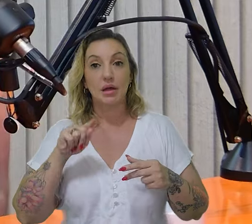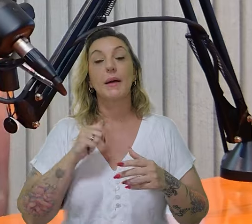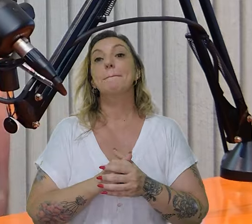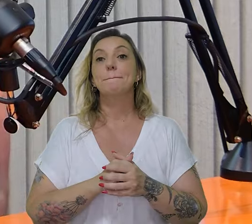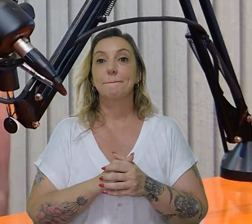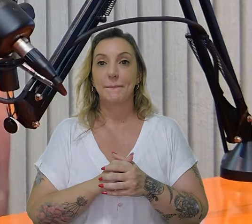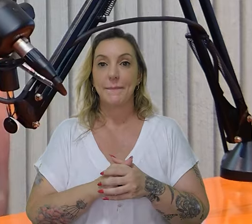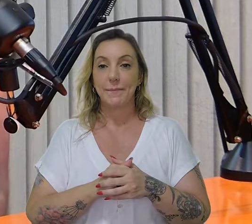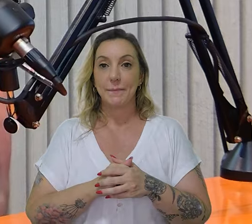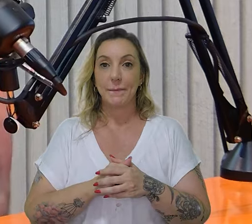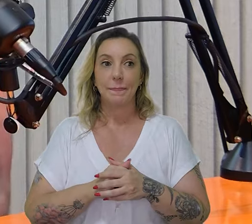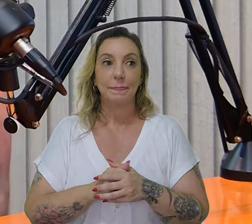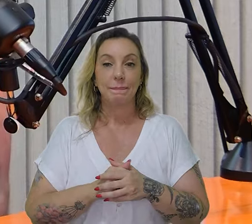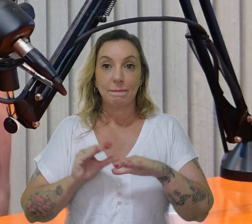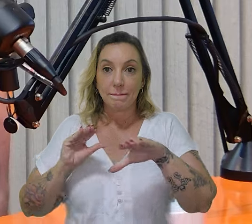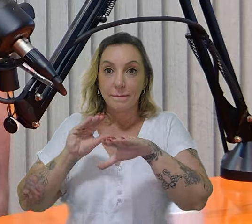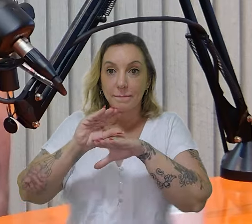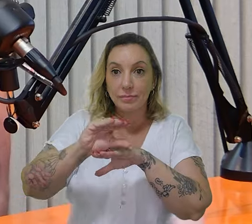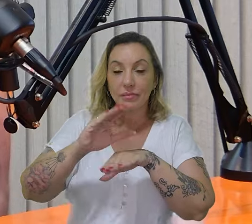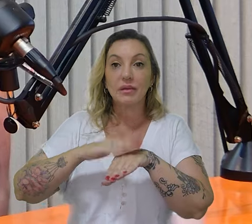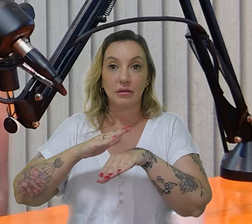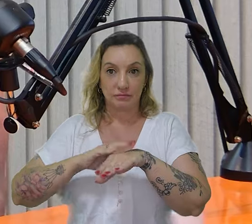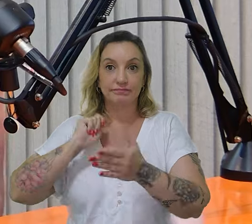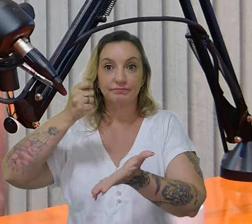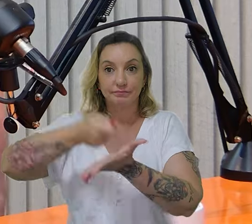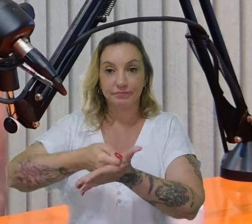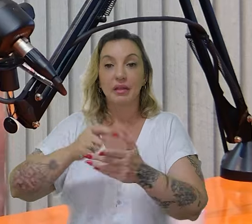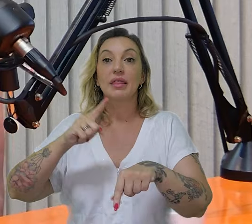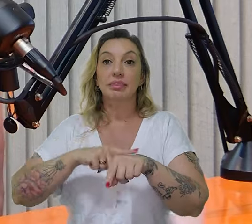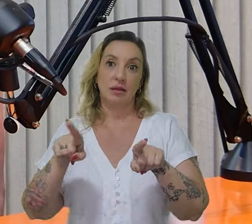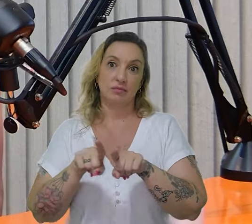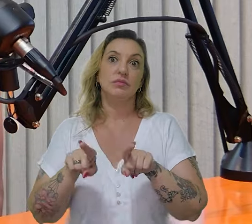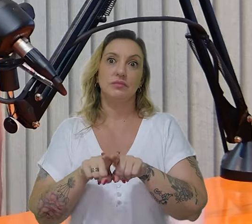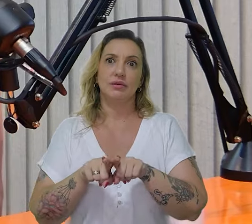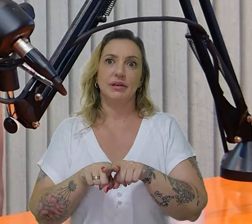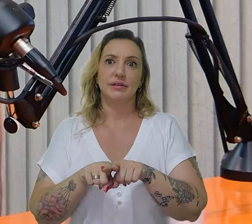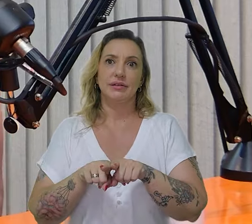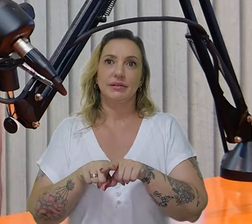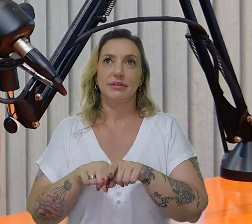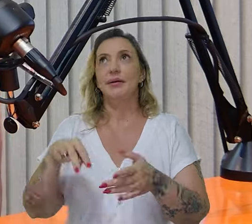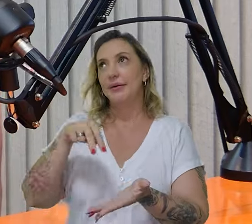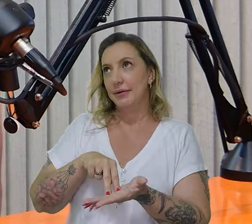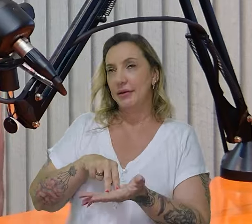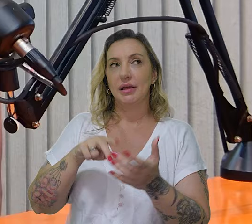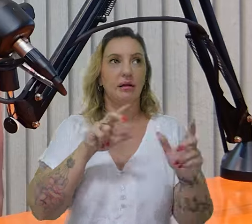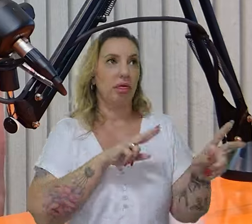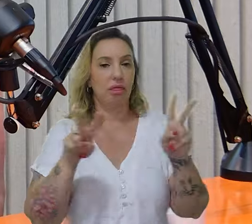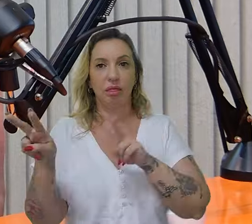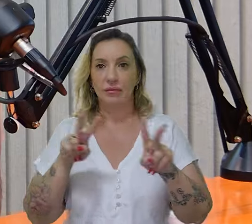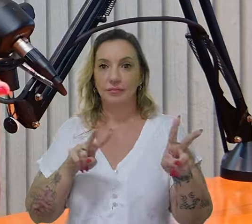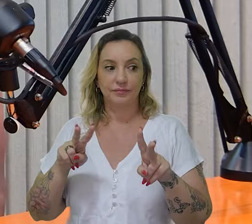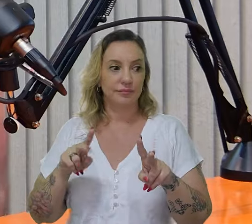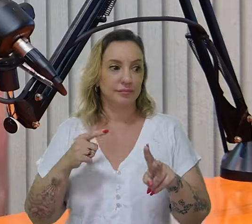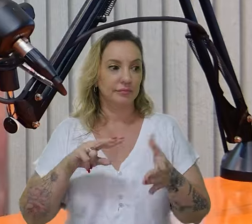eh o investimento que você faz além do tempo né que é o tempo de ficar em pé no set e tal